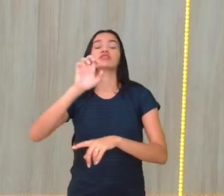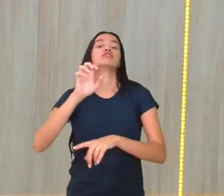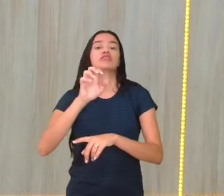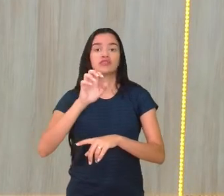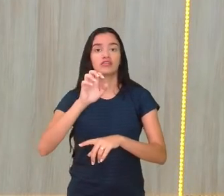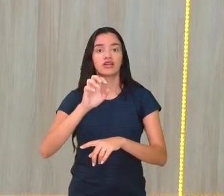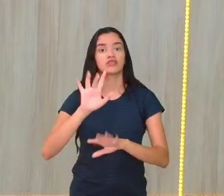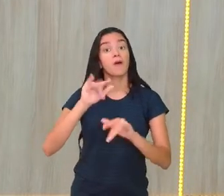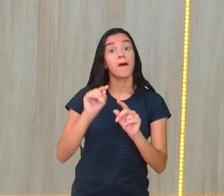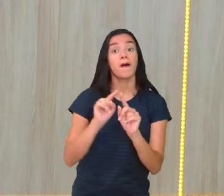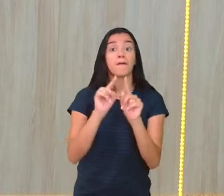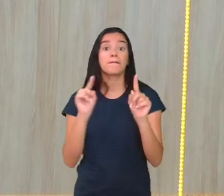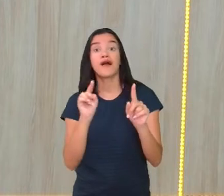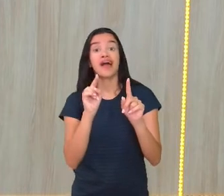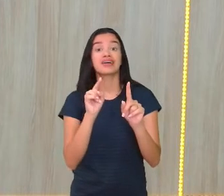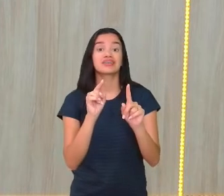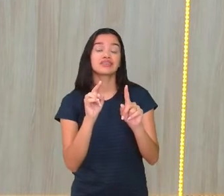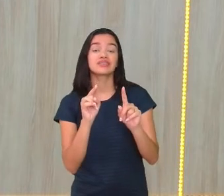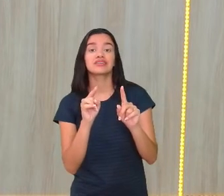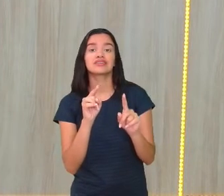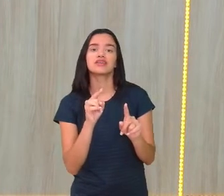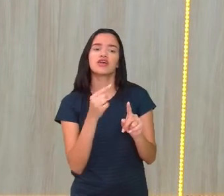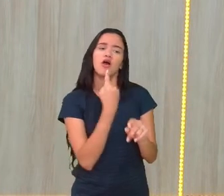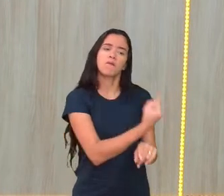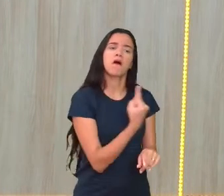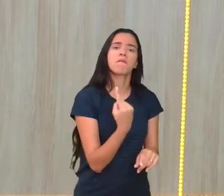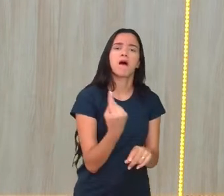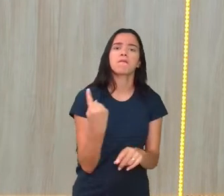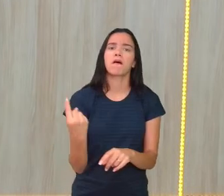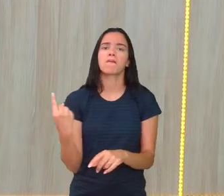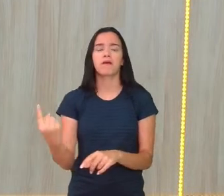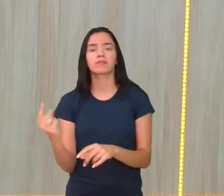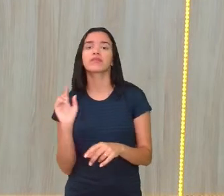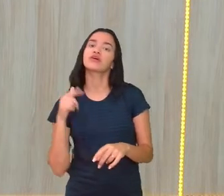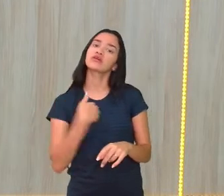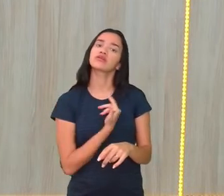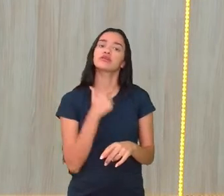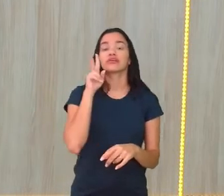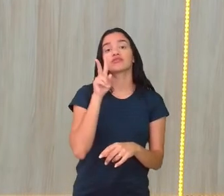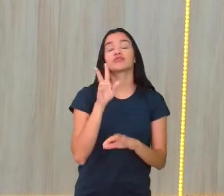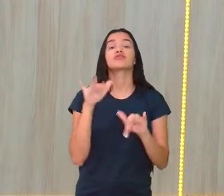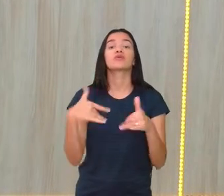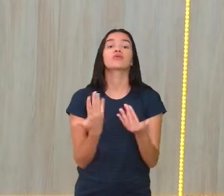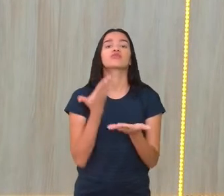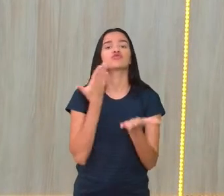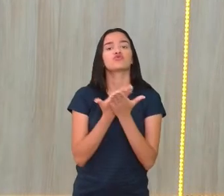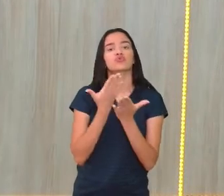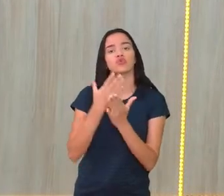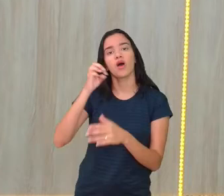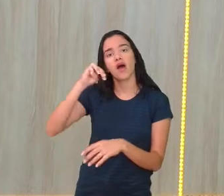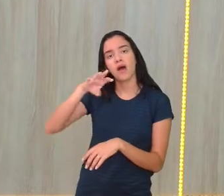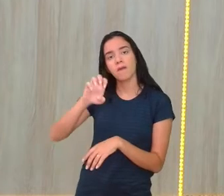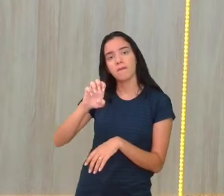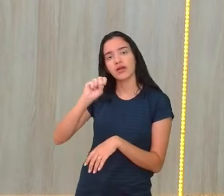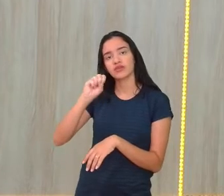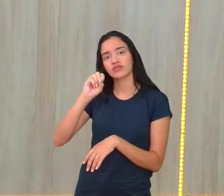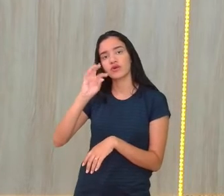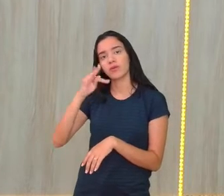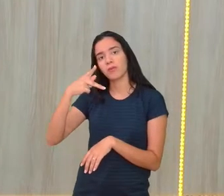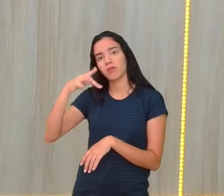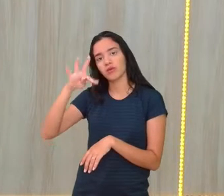território, porém independentes entre si. A gente viu isso quando estudou a Mesopotâmia, né? Então,